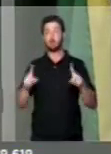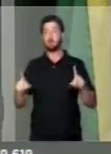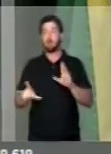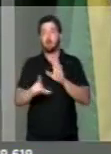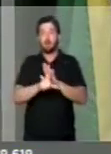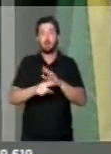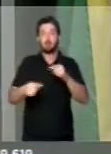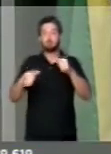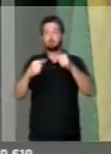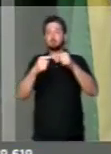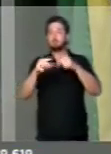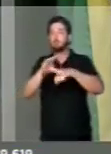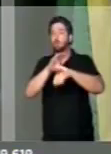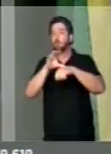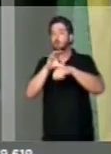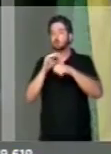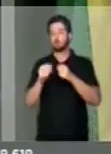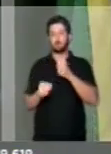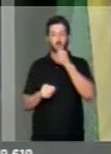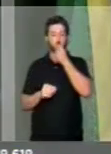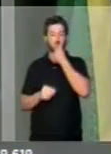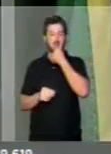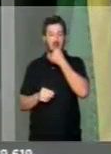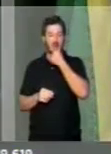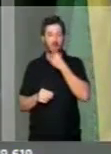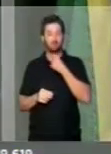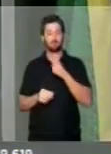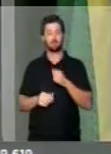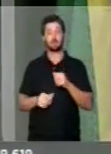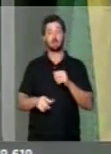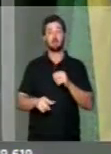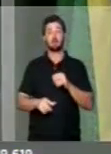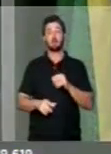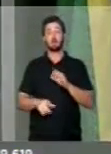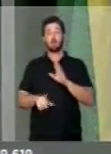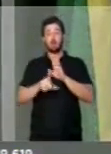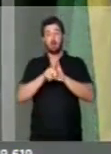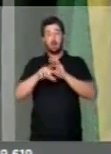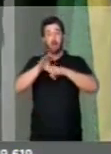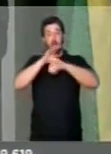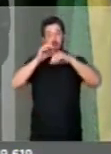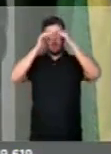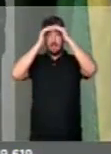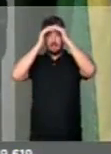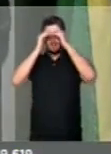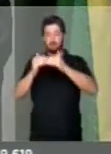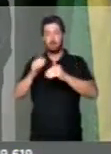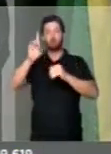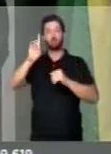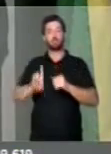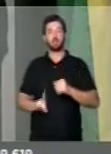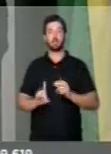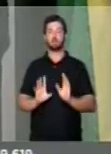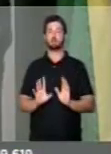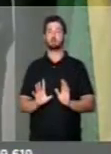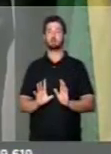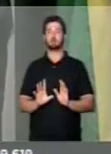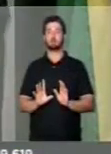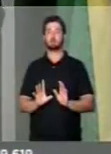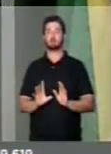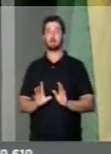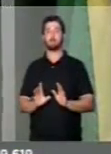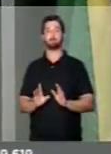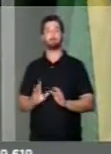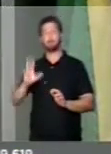seja constitucional, uma legislação que respeite os direitos essenciais da pessoa humana. Você